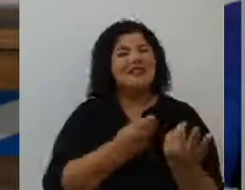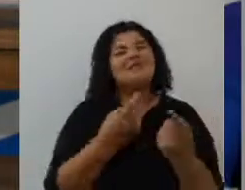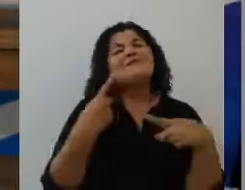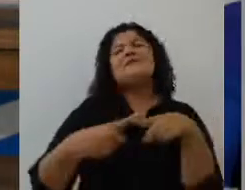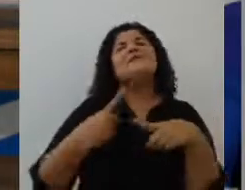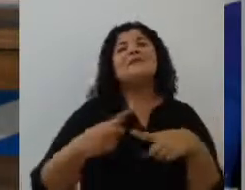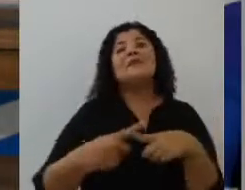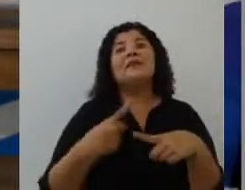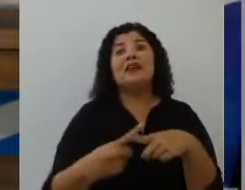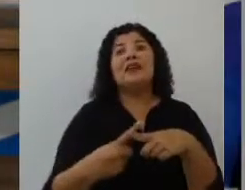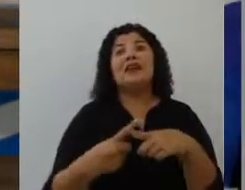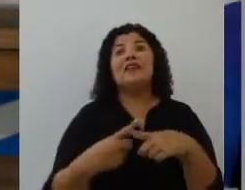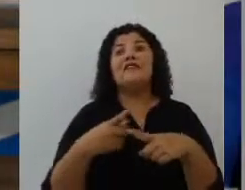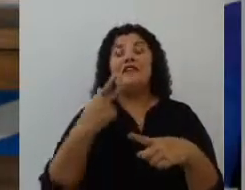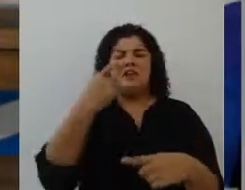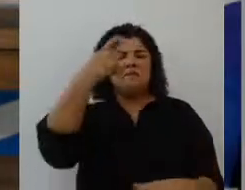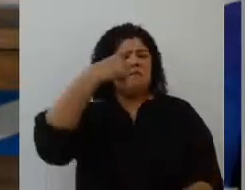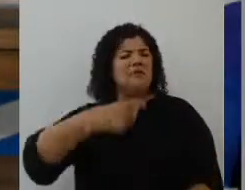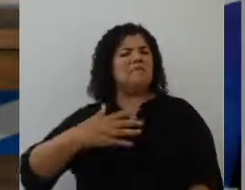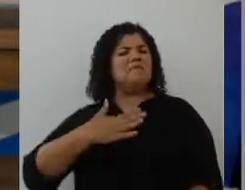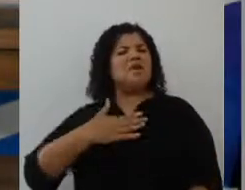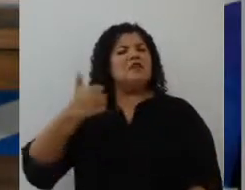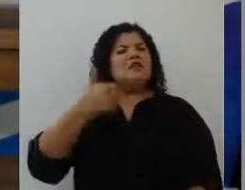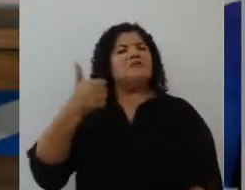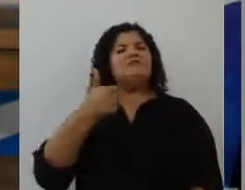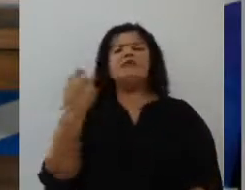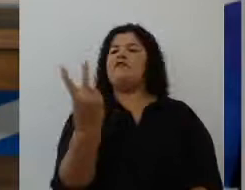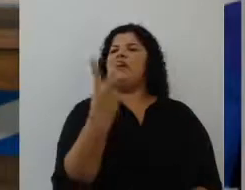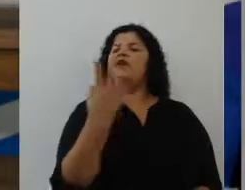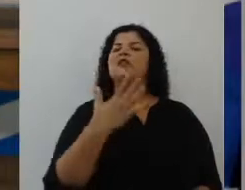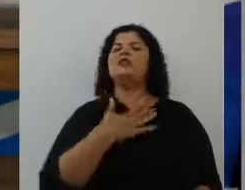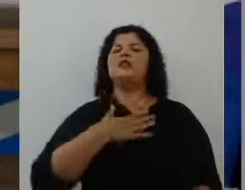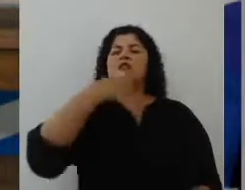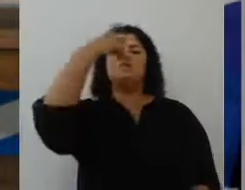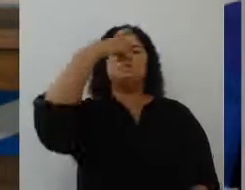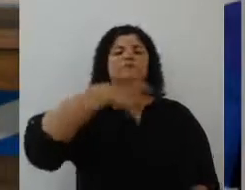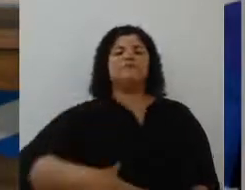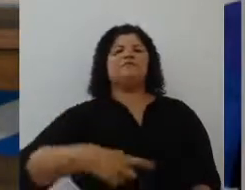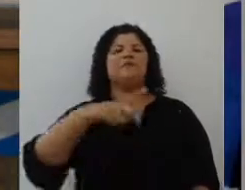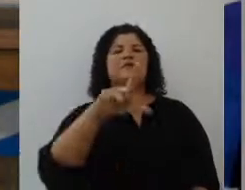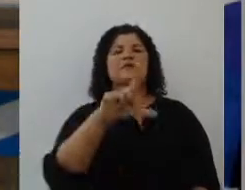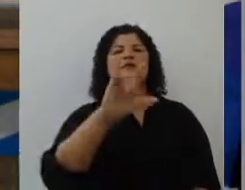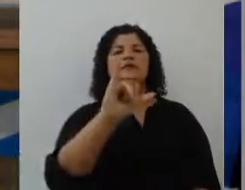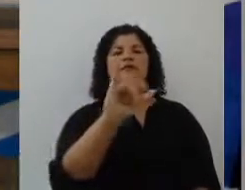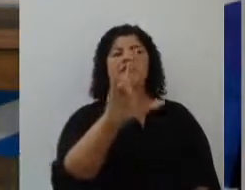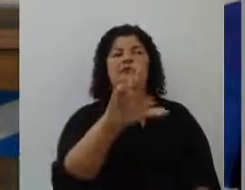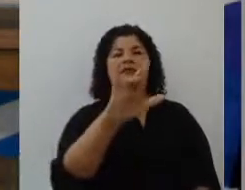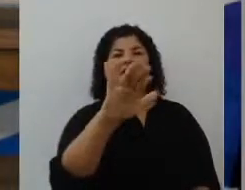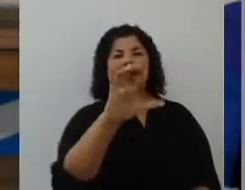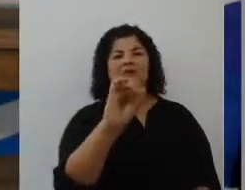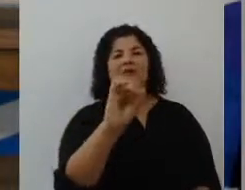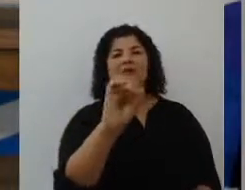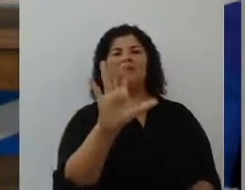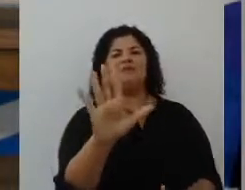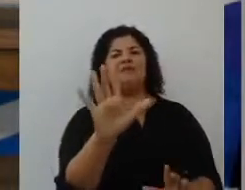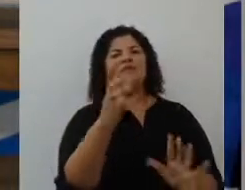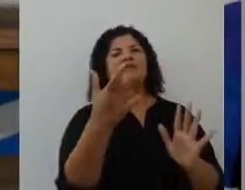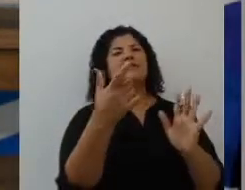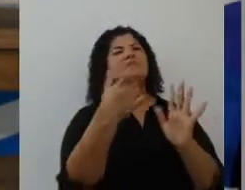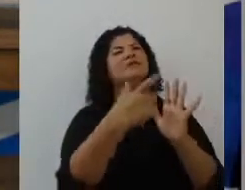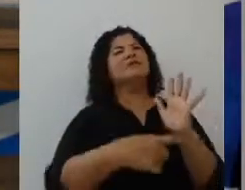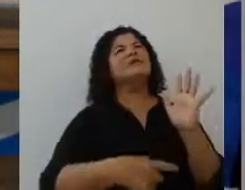traz principalmente a primeira pessoa, a valorização do eu, desse eu lírico. Eu não sei se eu sei ele decorado todo, mas é mais ou menos assim. Ele diz